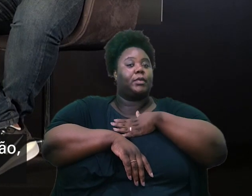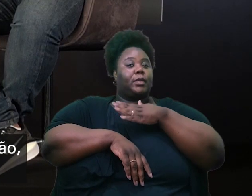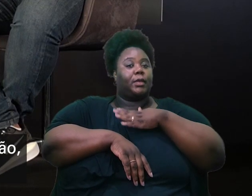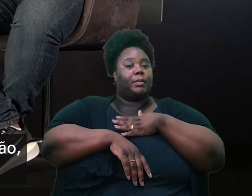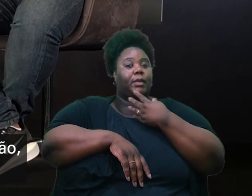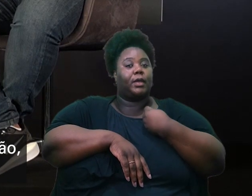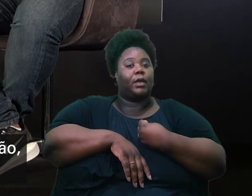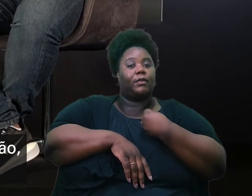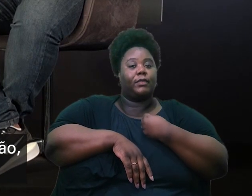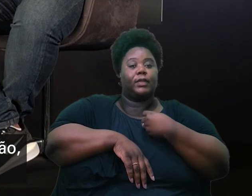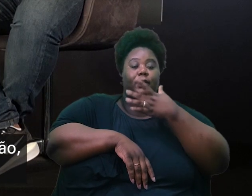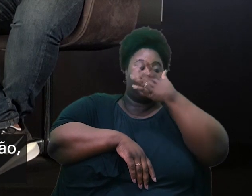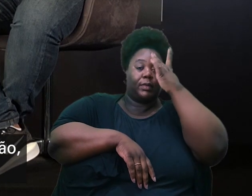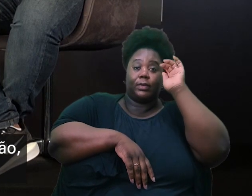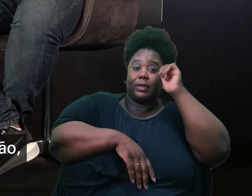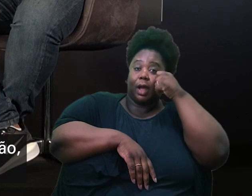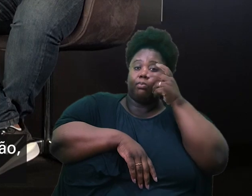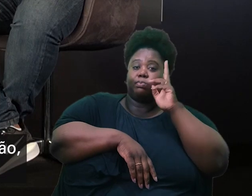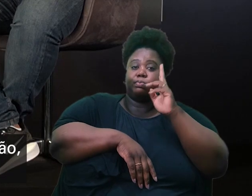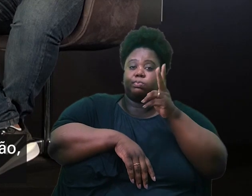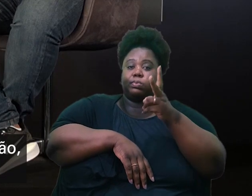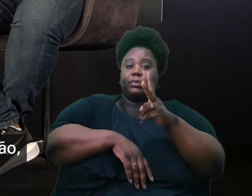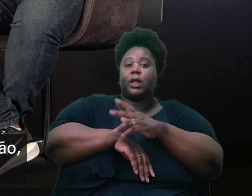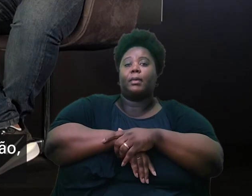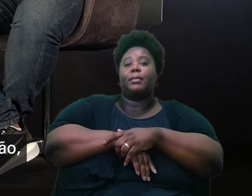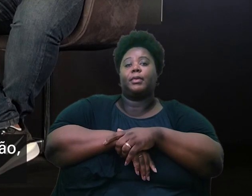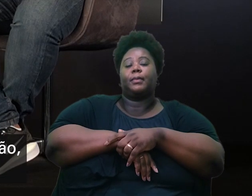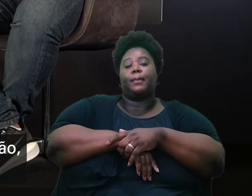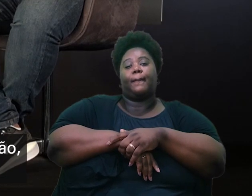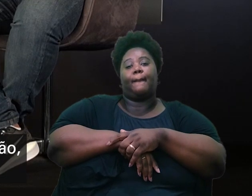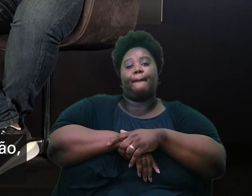negras da minha geração, sempre fomos autodidatas.